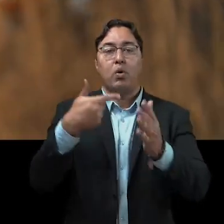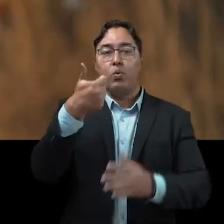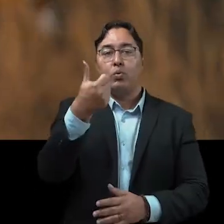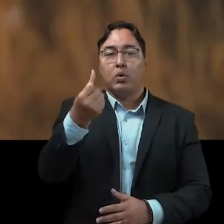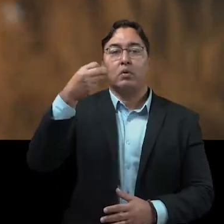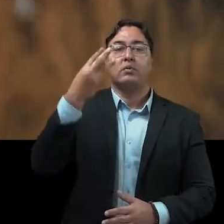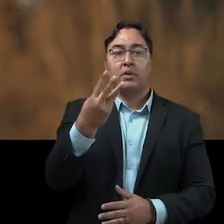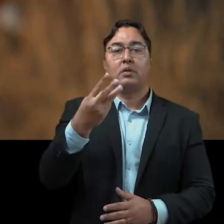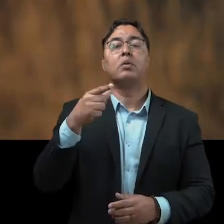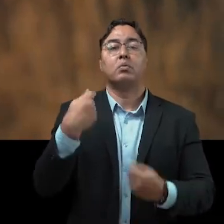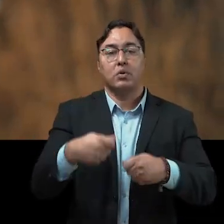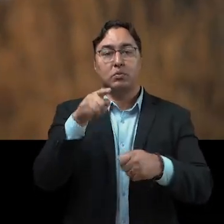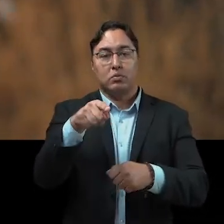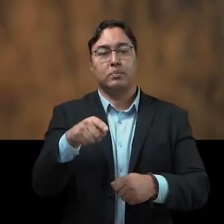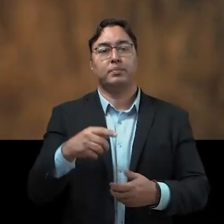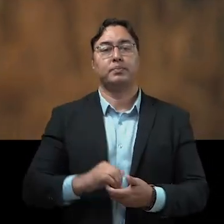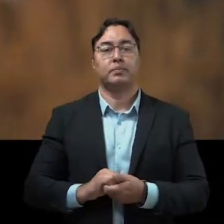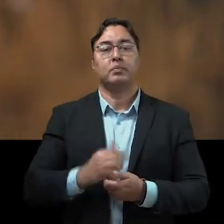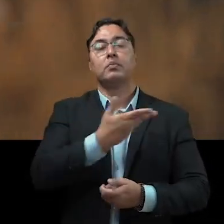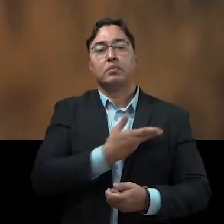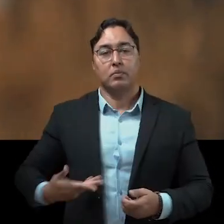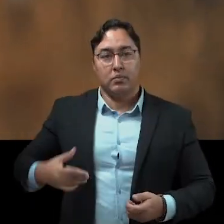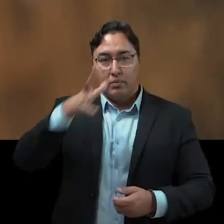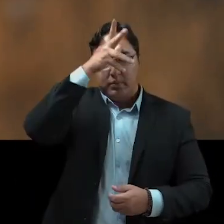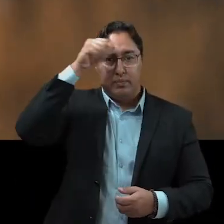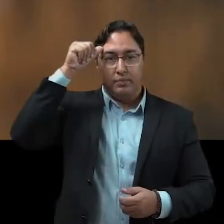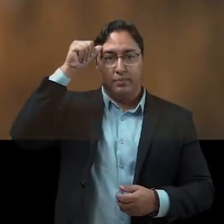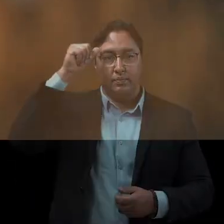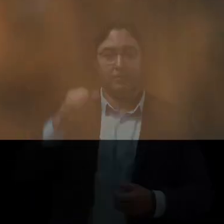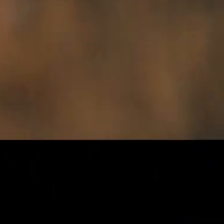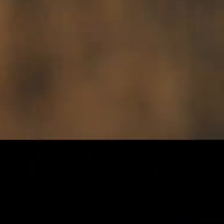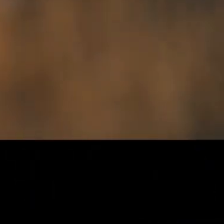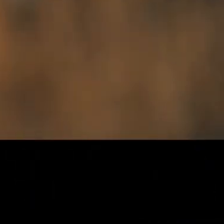ligue 193. Contamos com você. Governo de Mato Grosso.